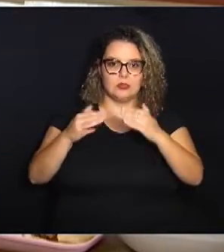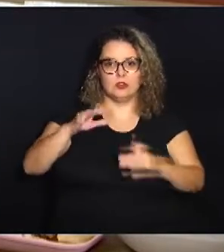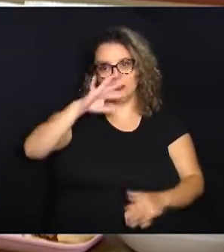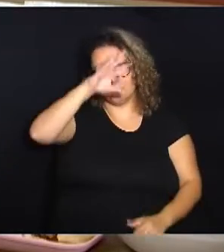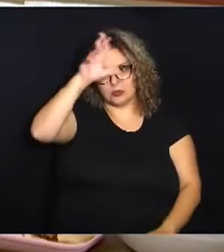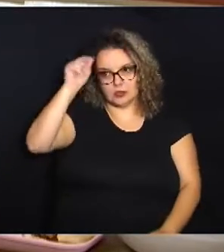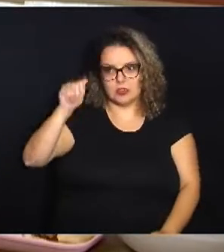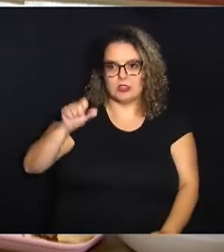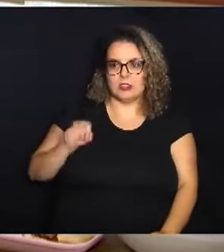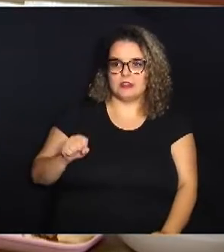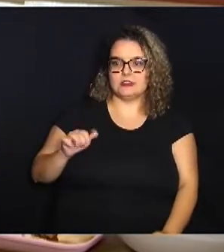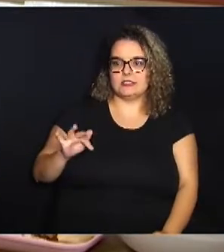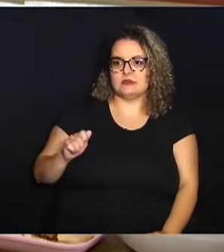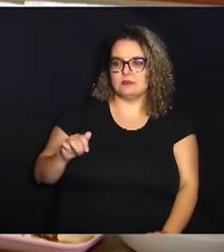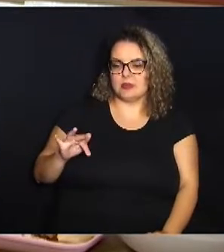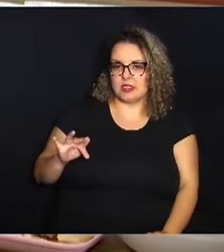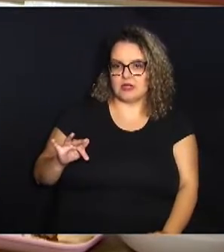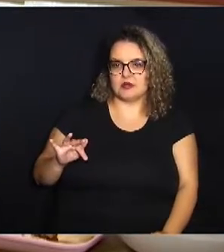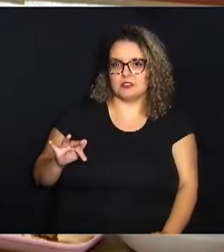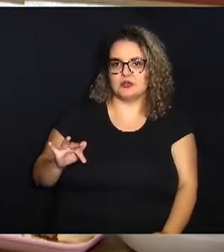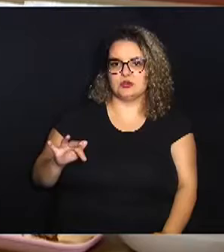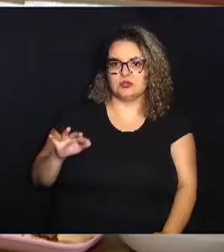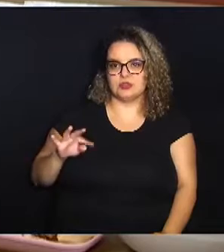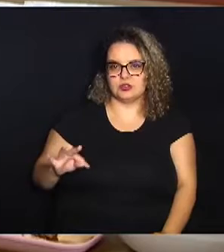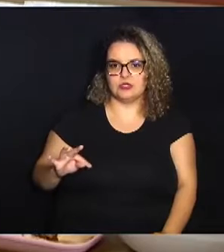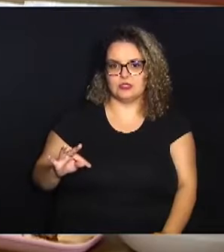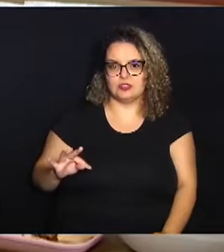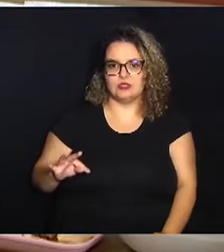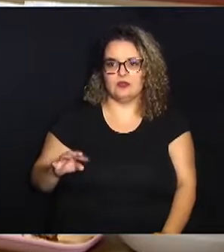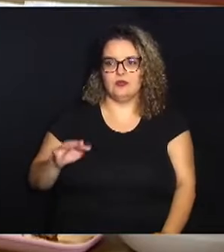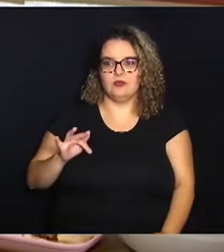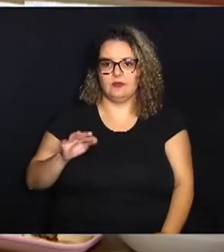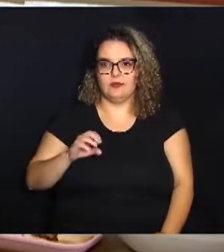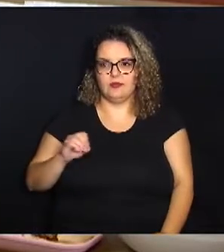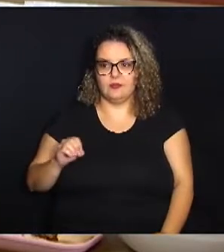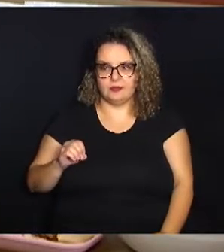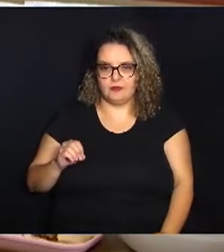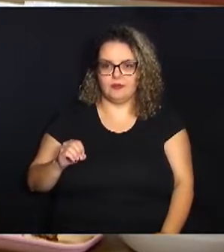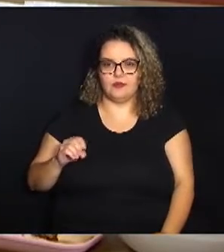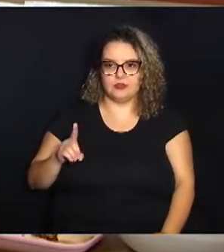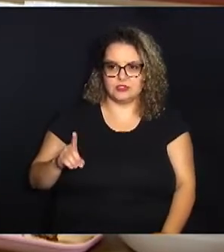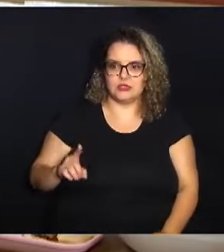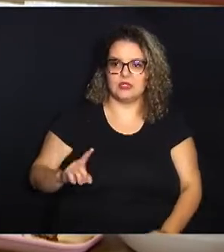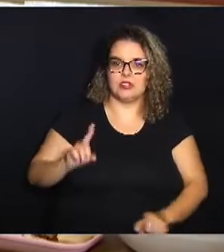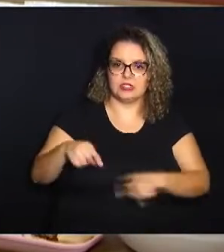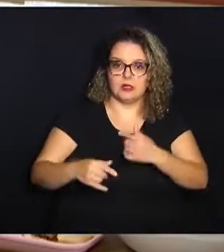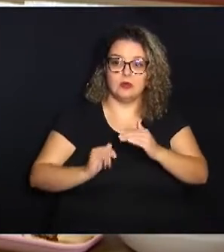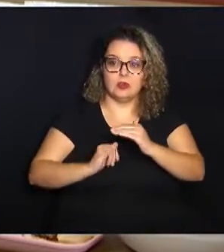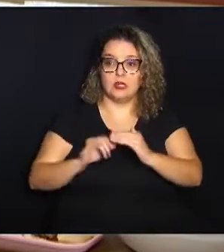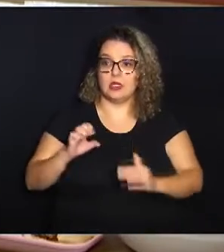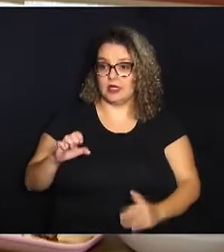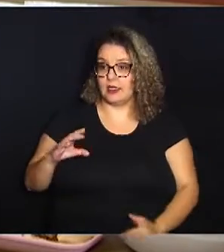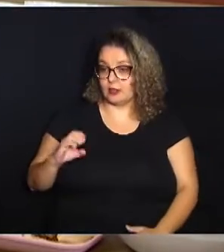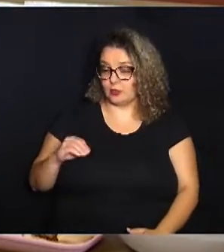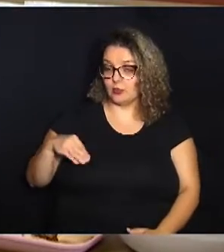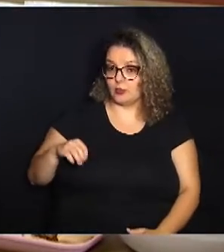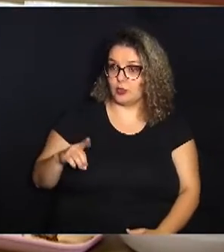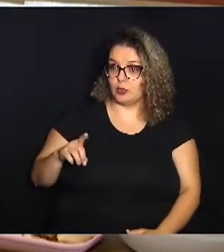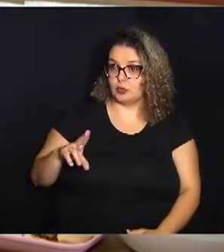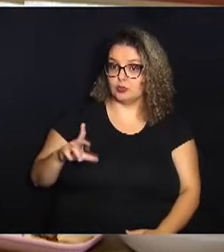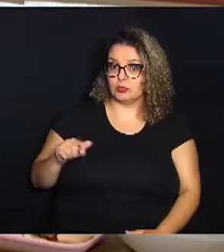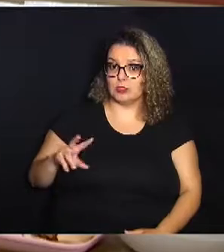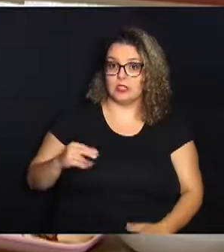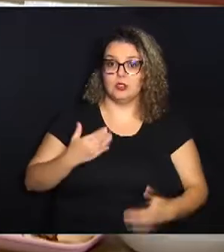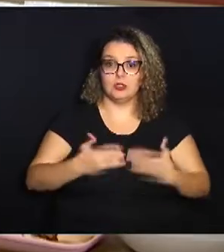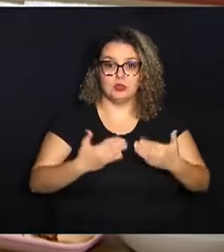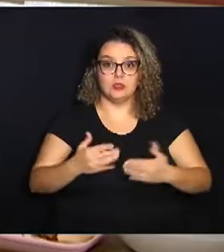Smart Food já gerou sua spin-off chamada Ecomodular, que é essa outra startup, que é um módulo de processamento